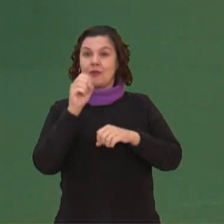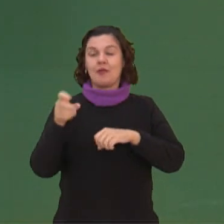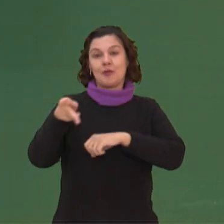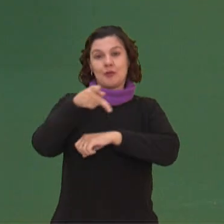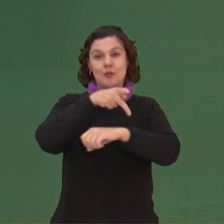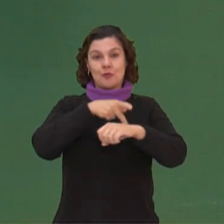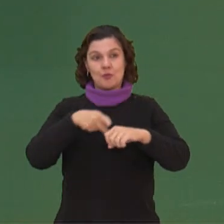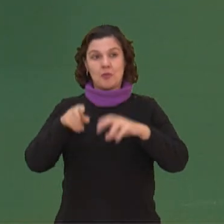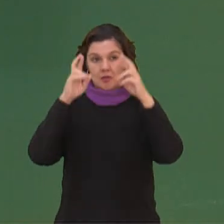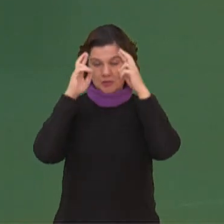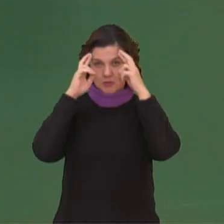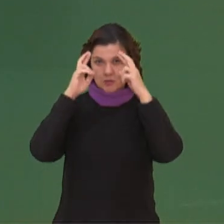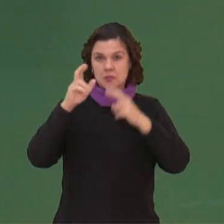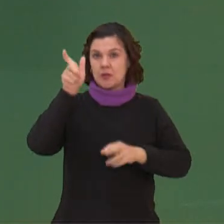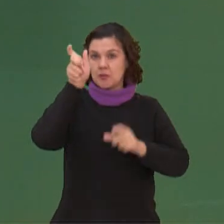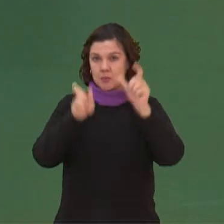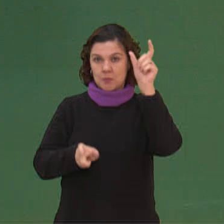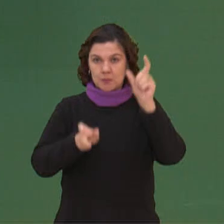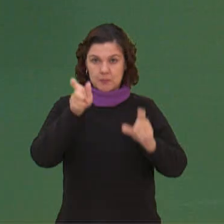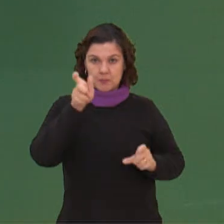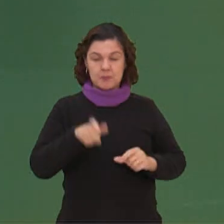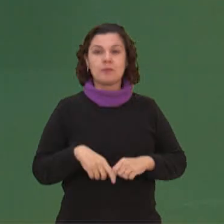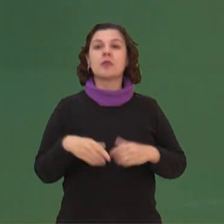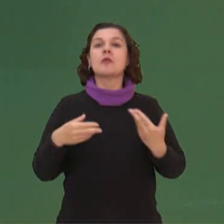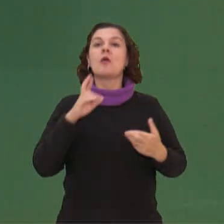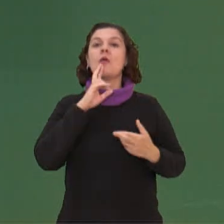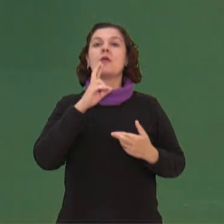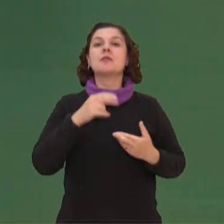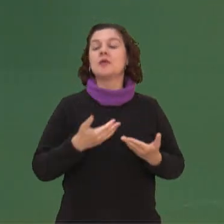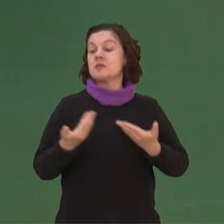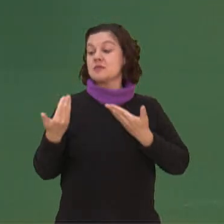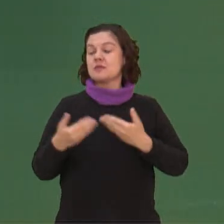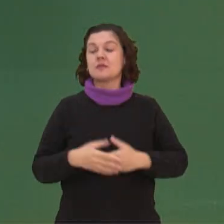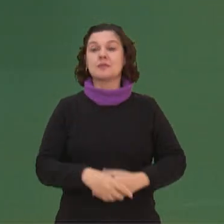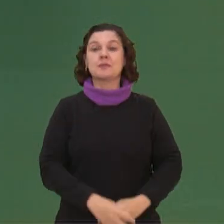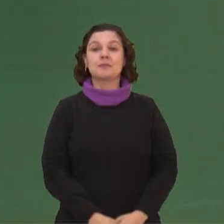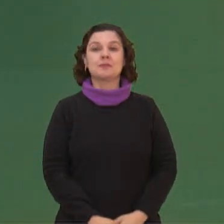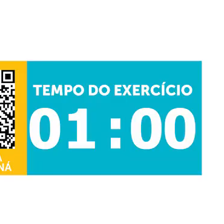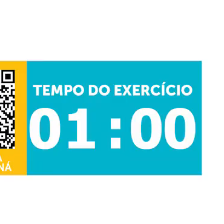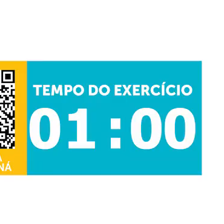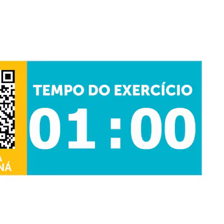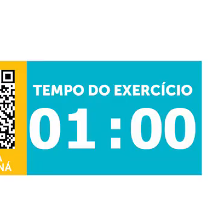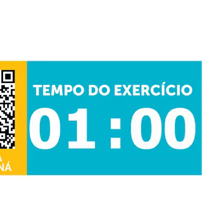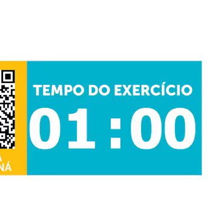respeito aos direitos humanos. Qual que é a resposta?